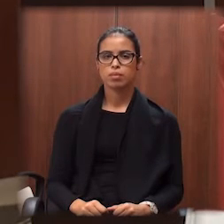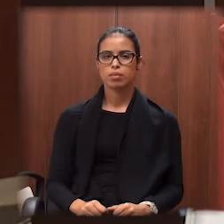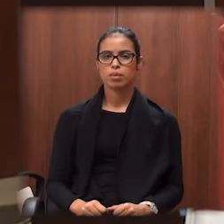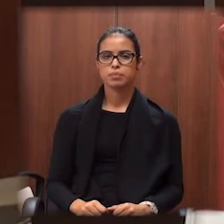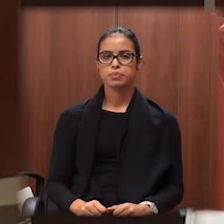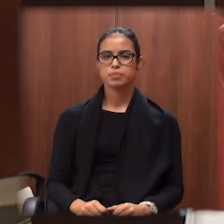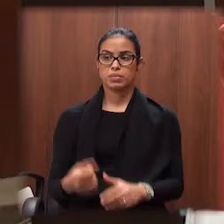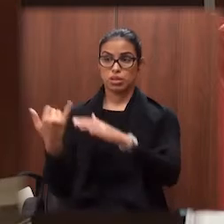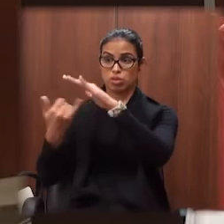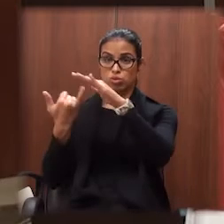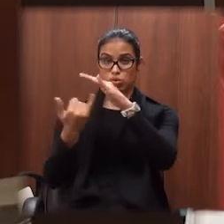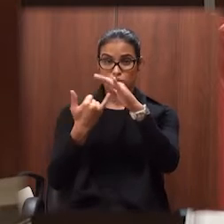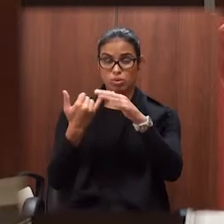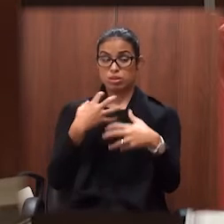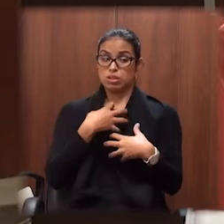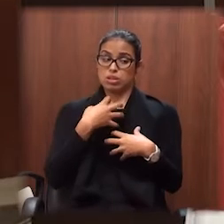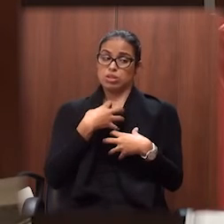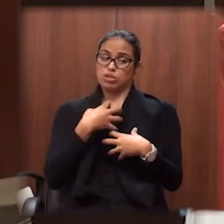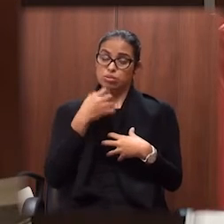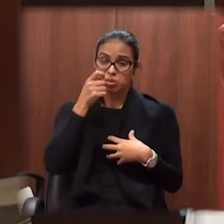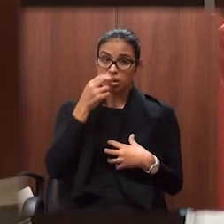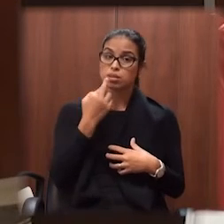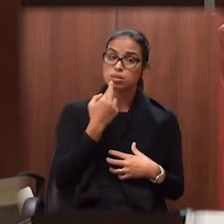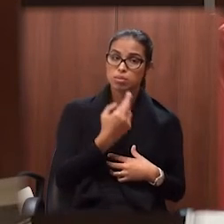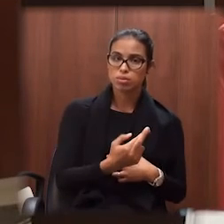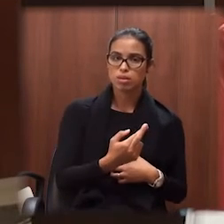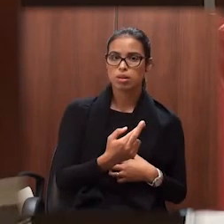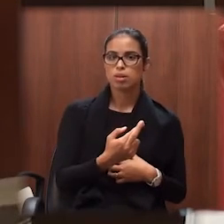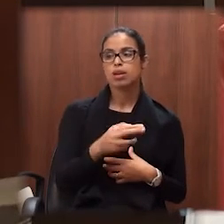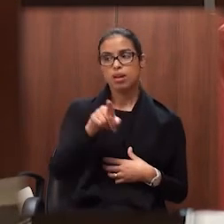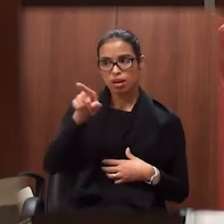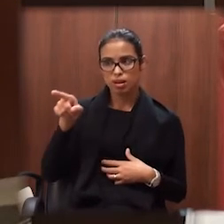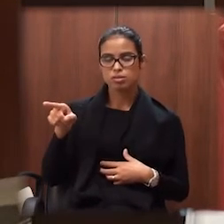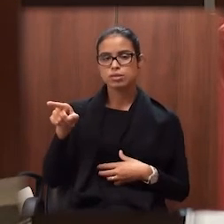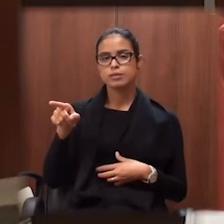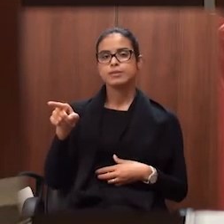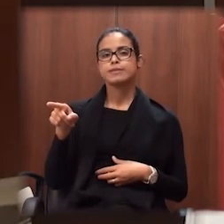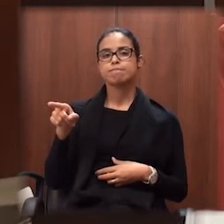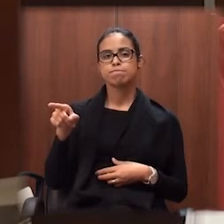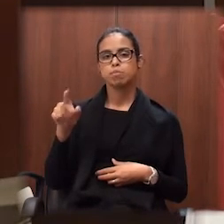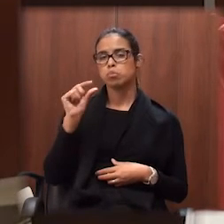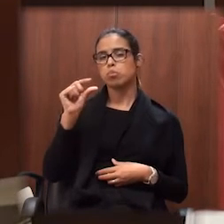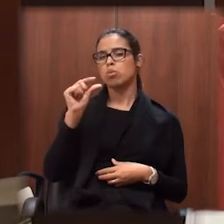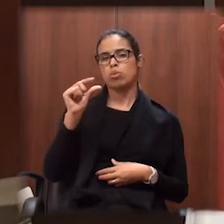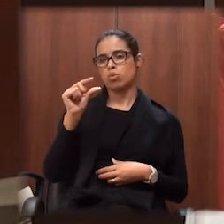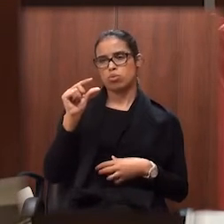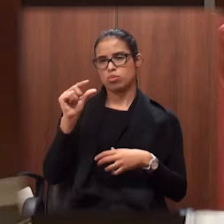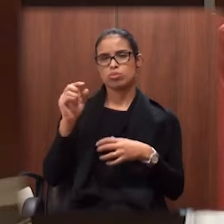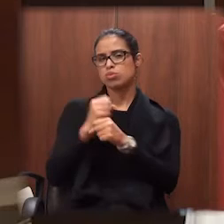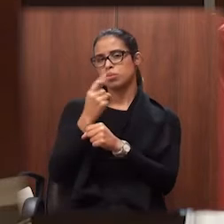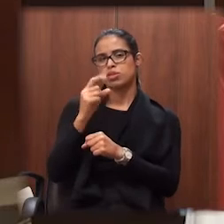mínimo de interesse em responder ao questionário, essas poucas 18,